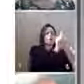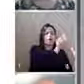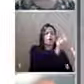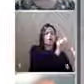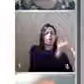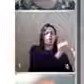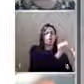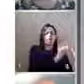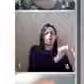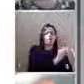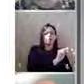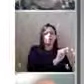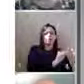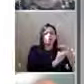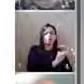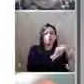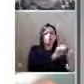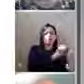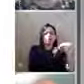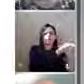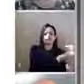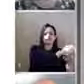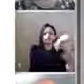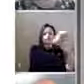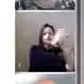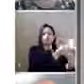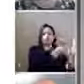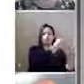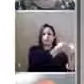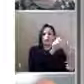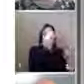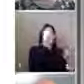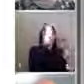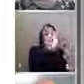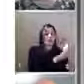já pré-determinamos como alimentos regionais brasileiros.